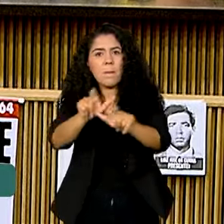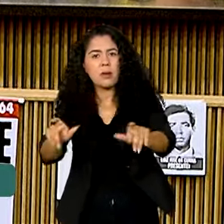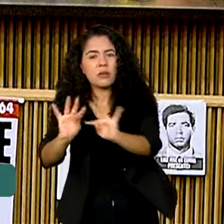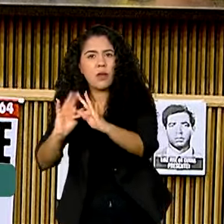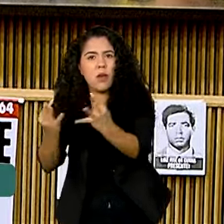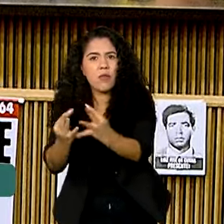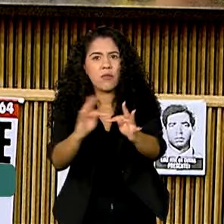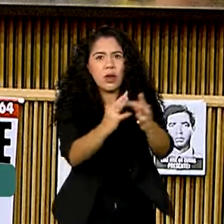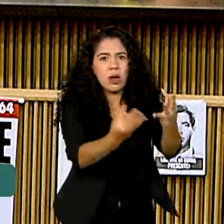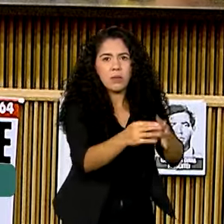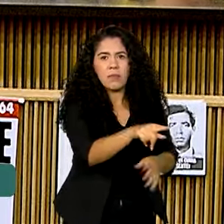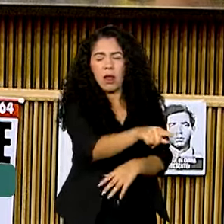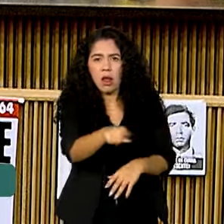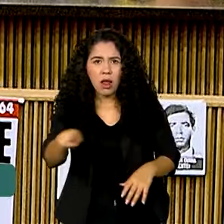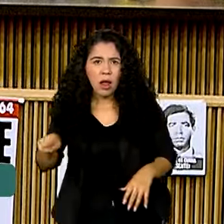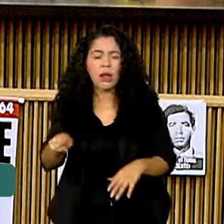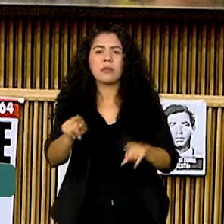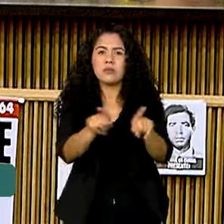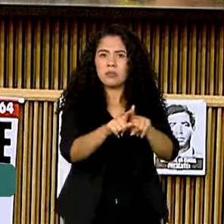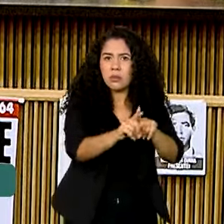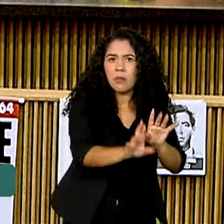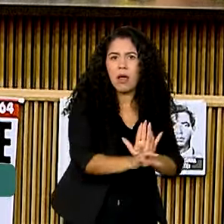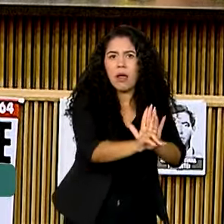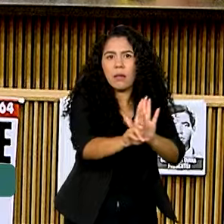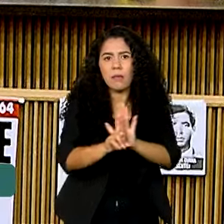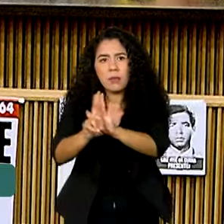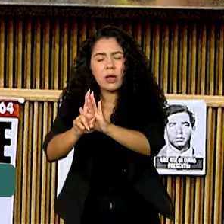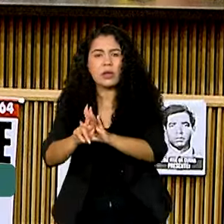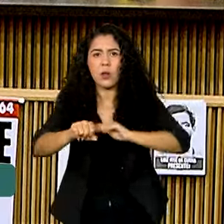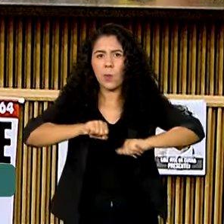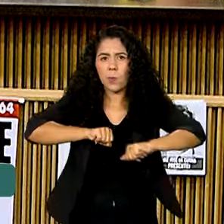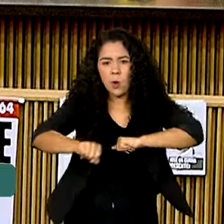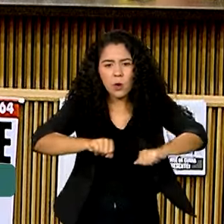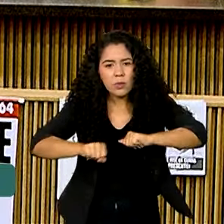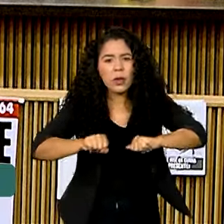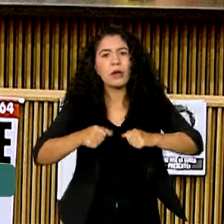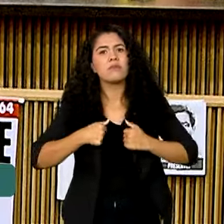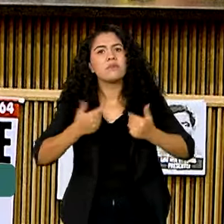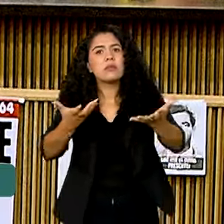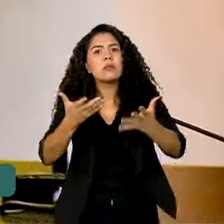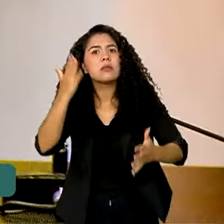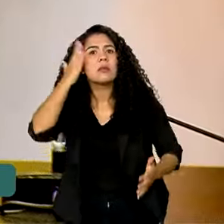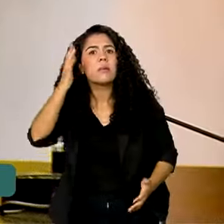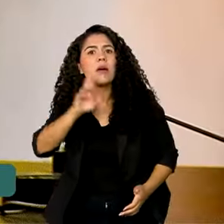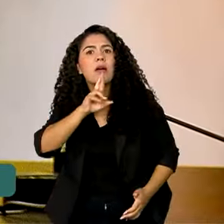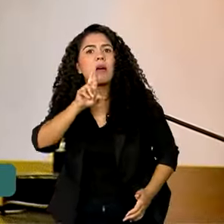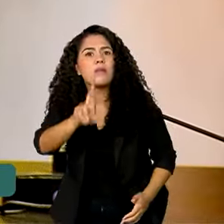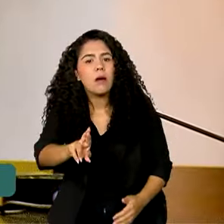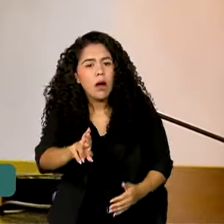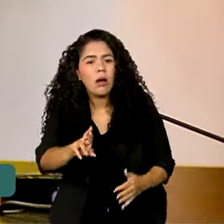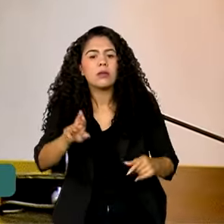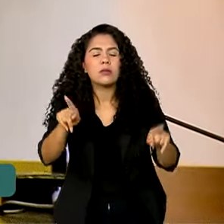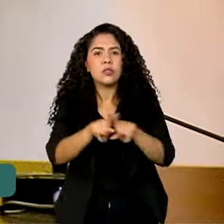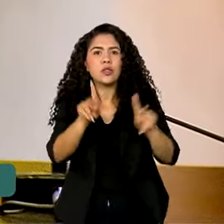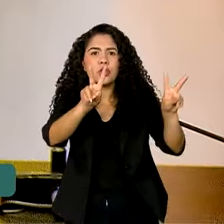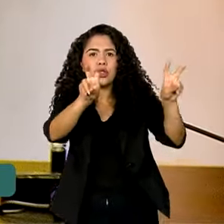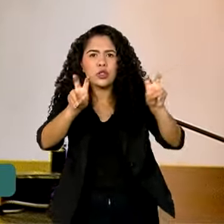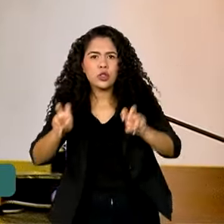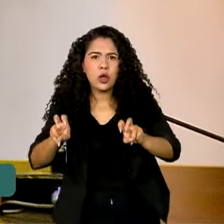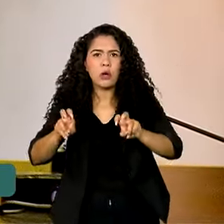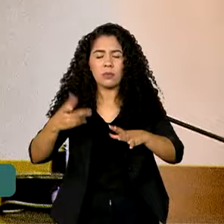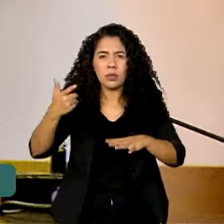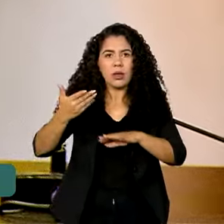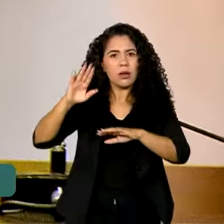de vítimas políticas, representantes de movimentos que ainda buscam respostas sobre casos militares